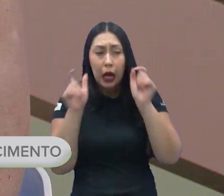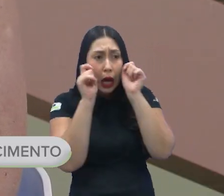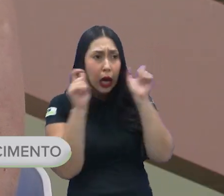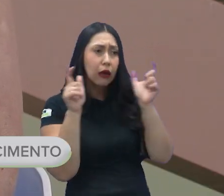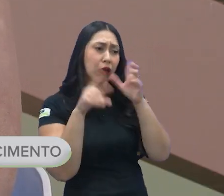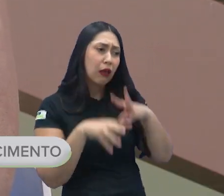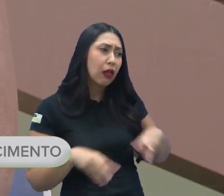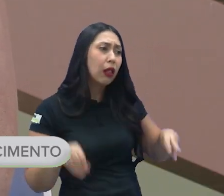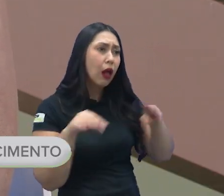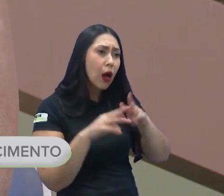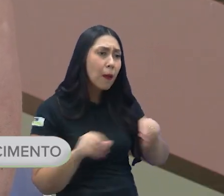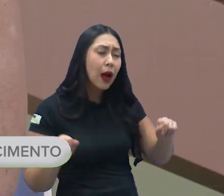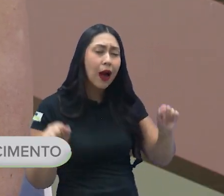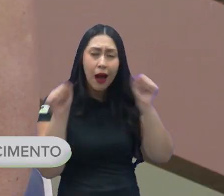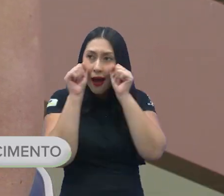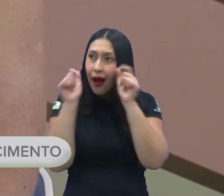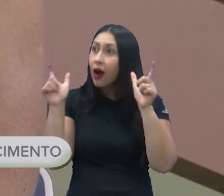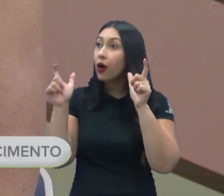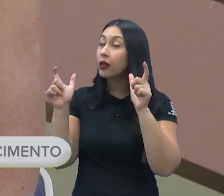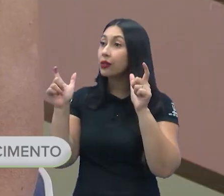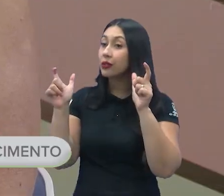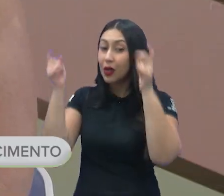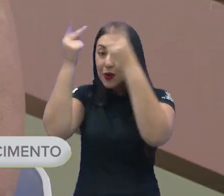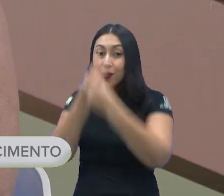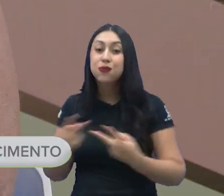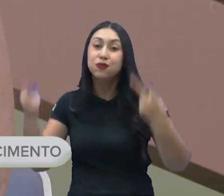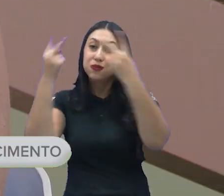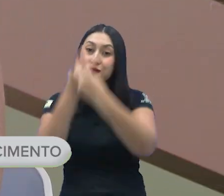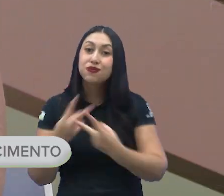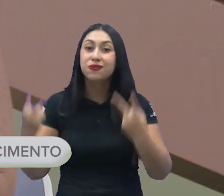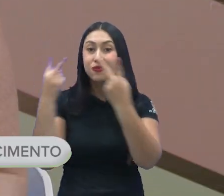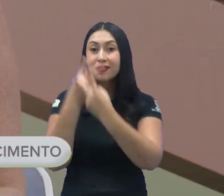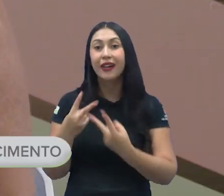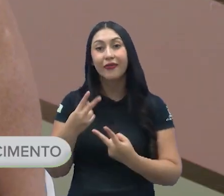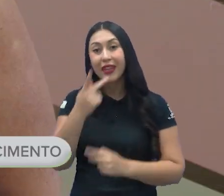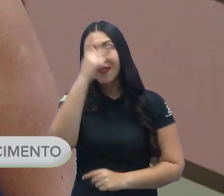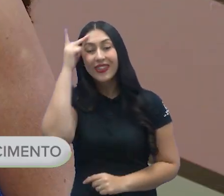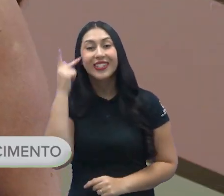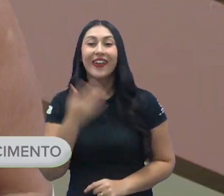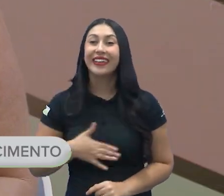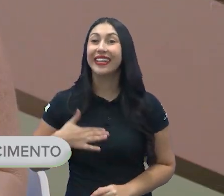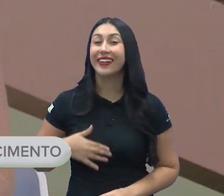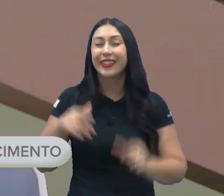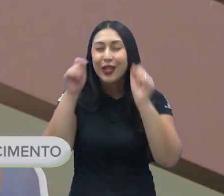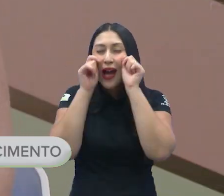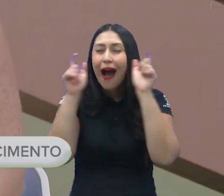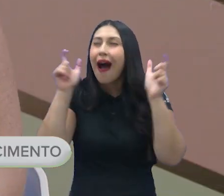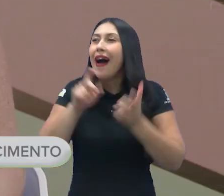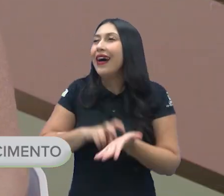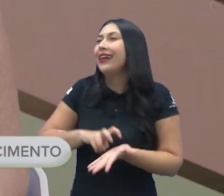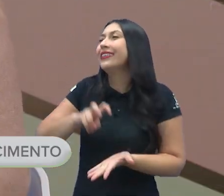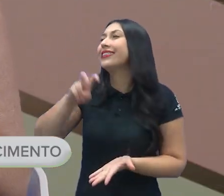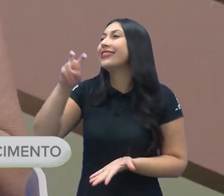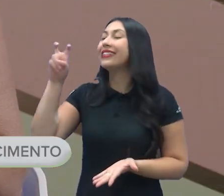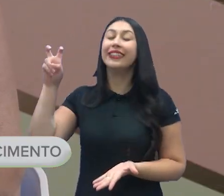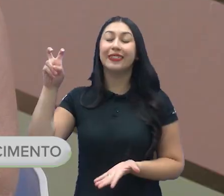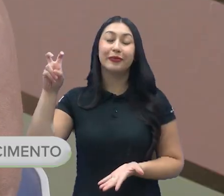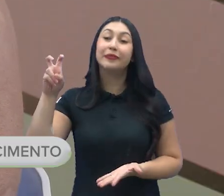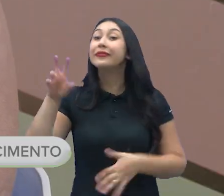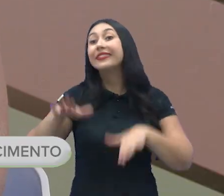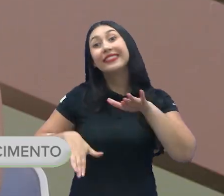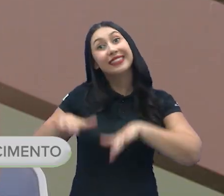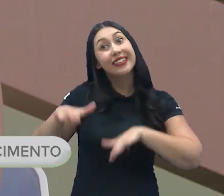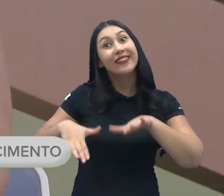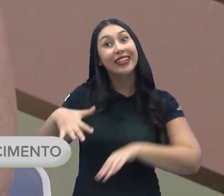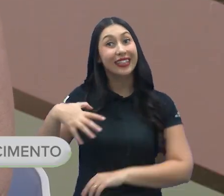sanguínea. As pessoas que gostam de acordar cedo, por exemplo, né? Provavelmente aí tem um